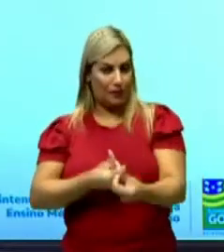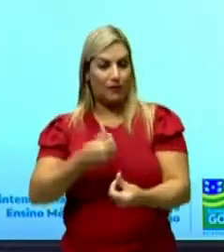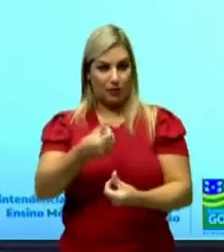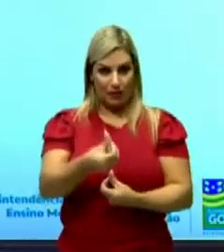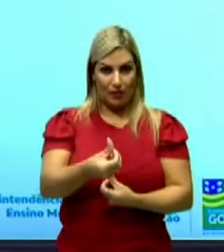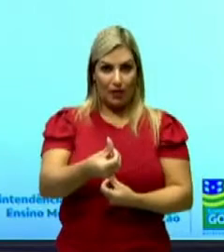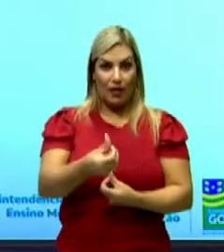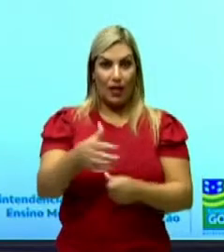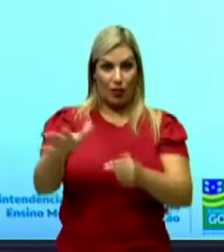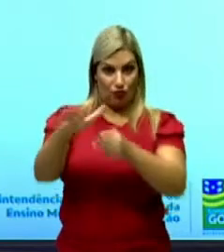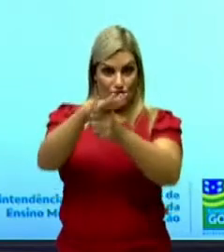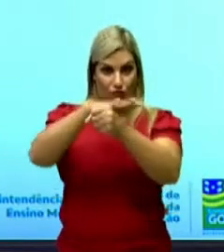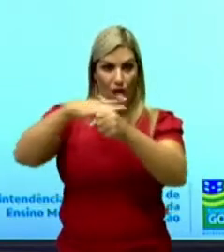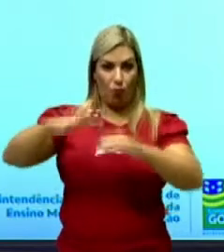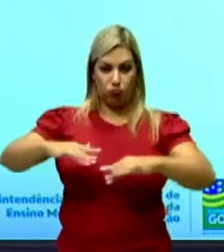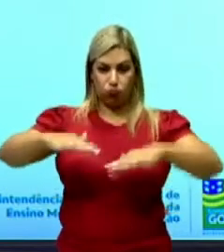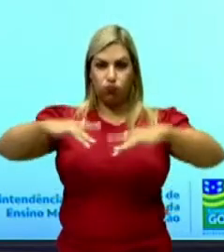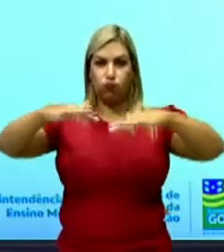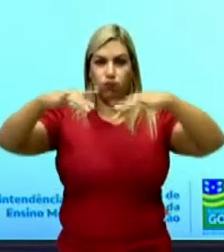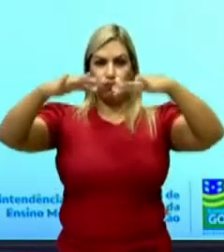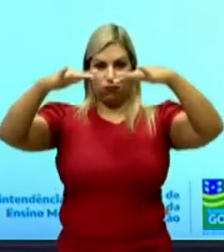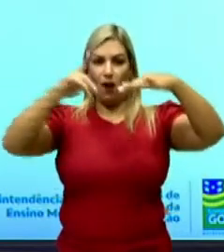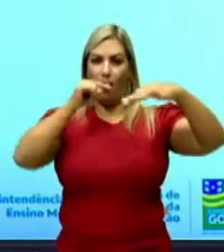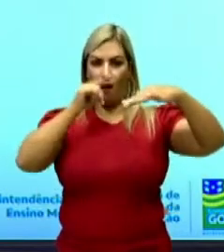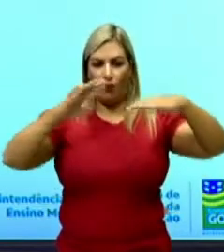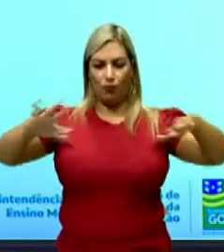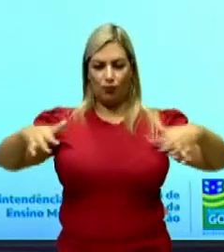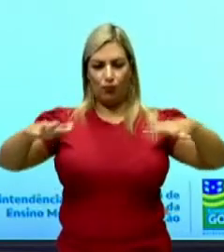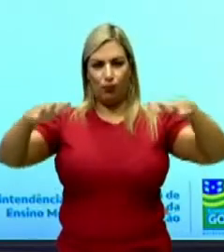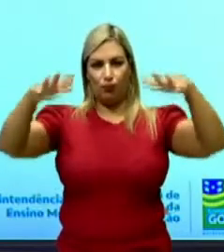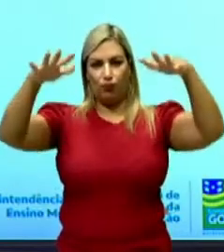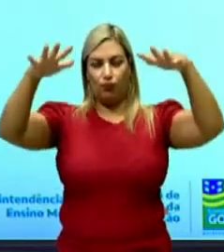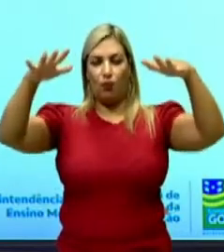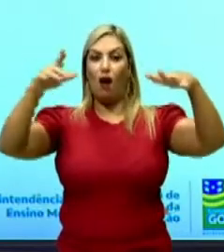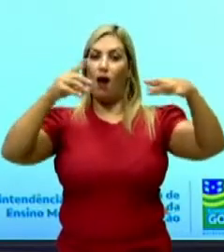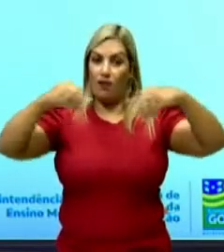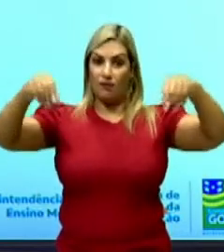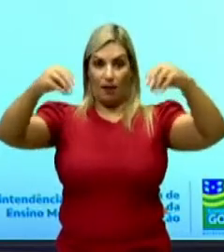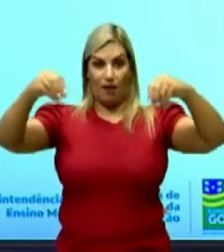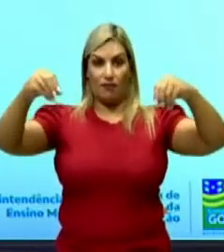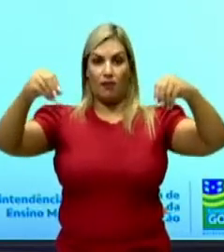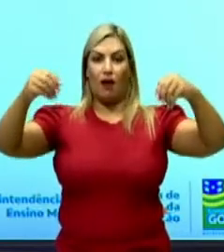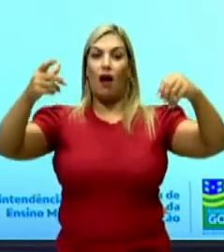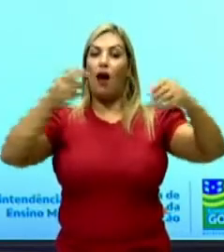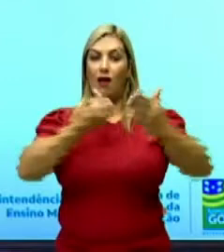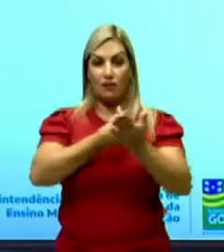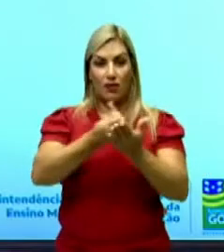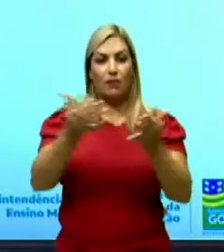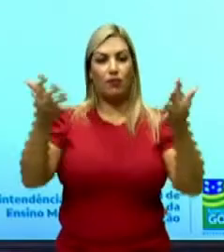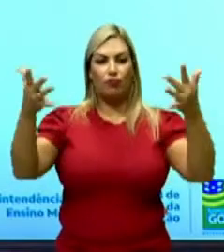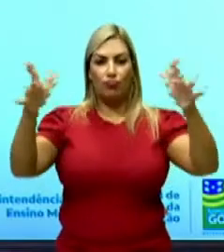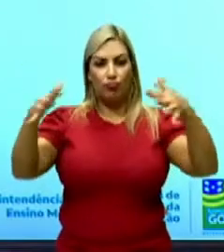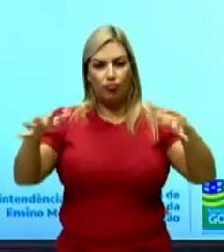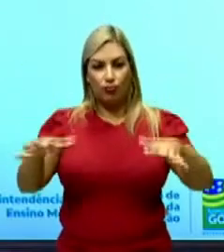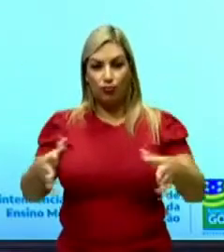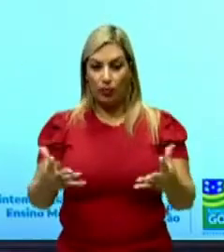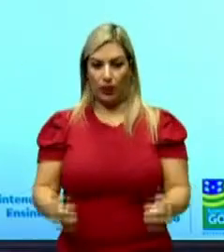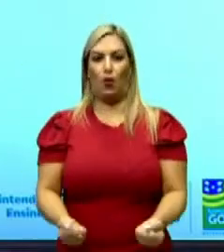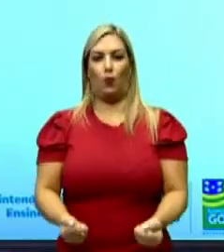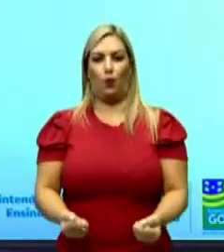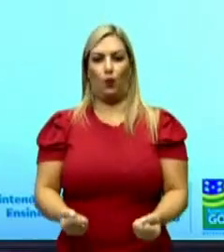ano ele ele ele era cheio né então as terras eram tomadas pela água do nilo e seis meses do ano ele a